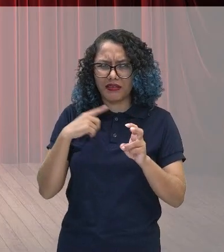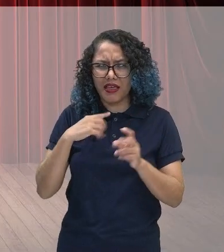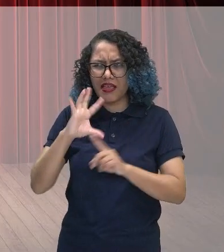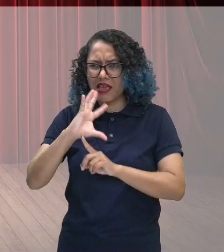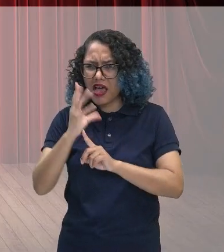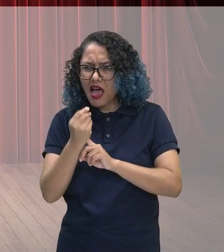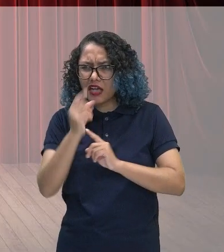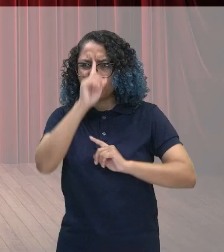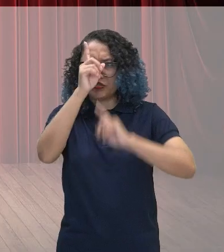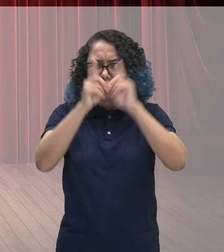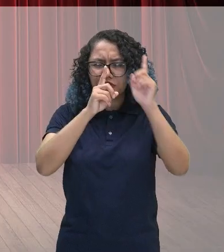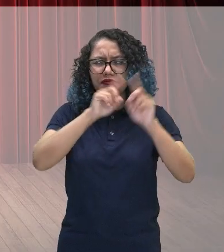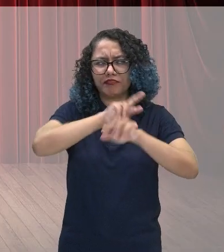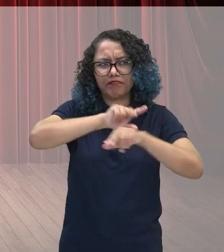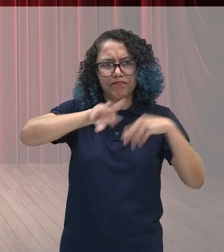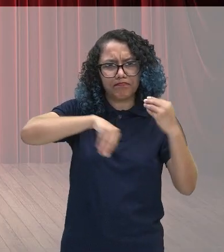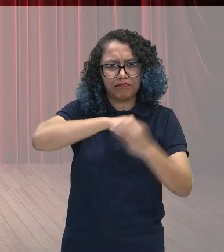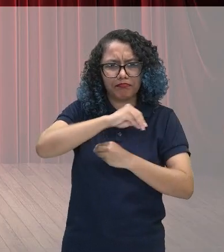criatividade, a